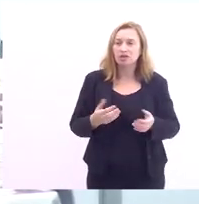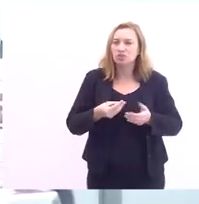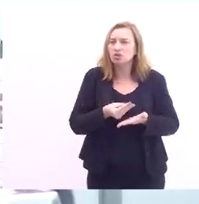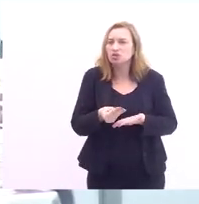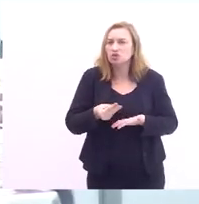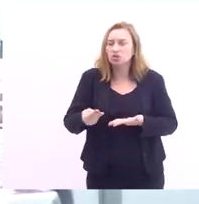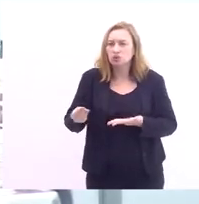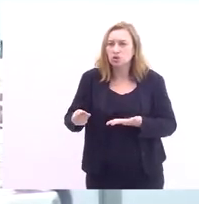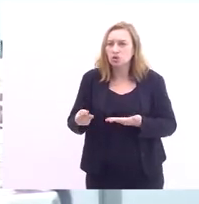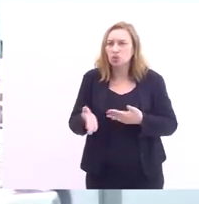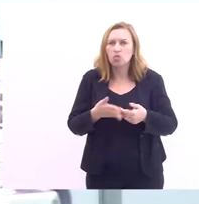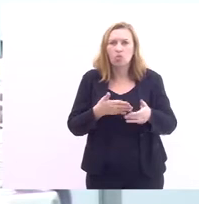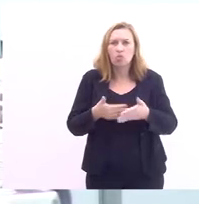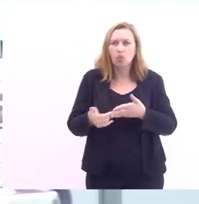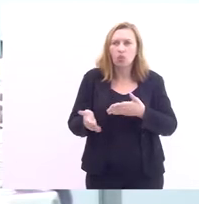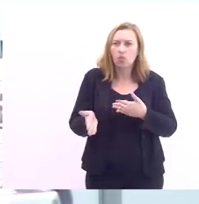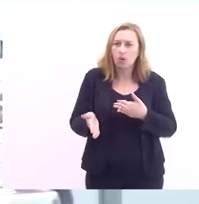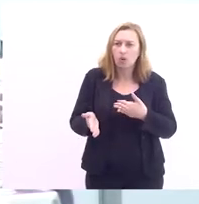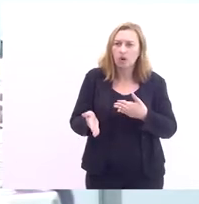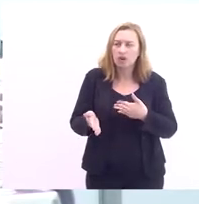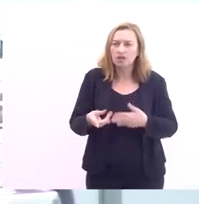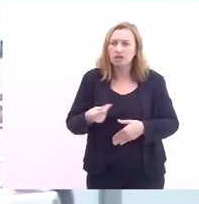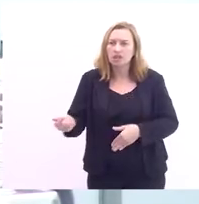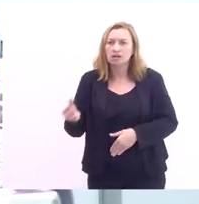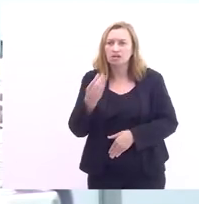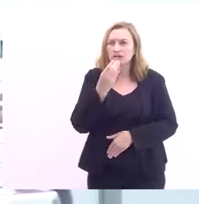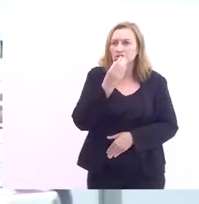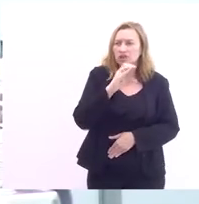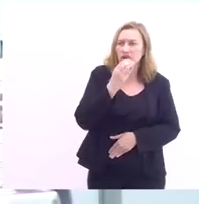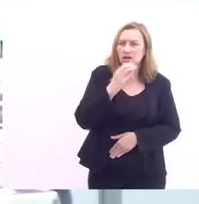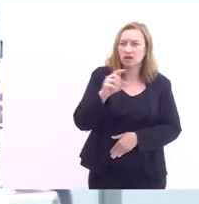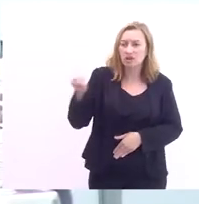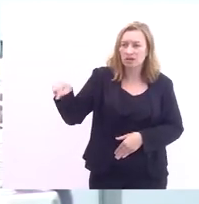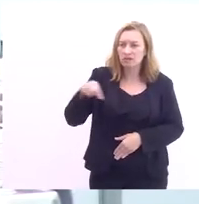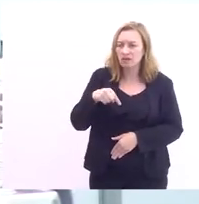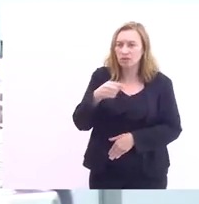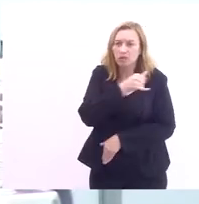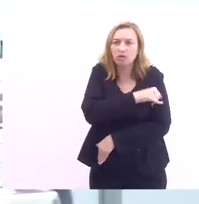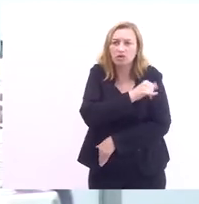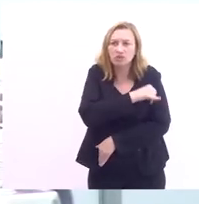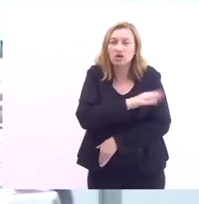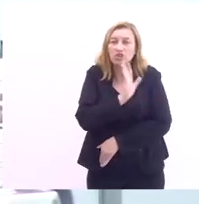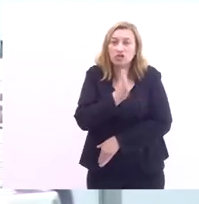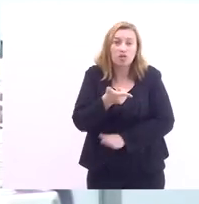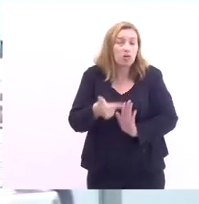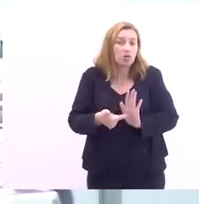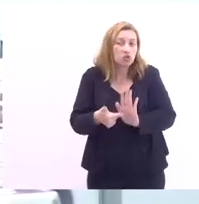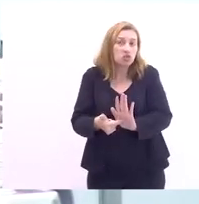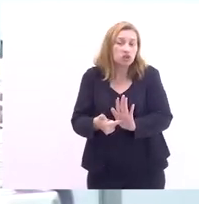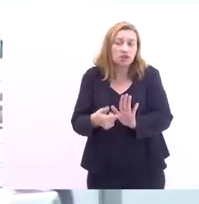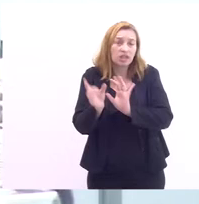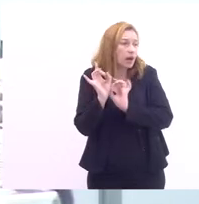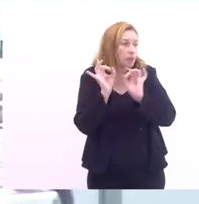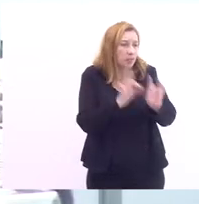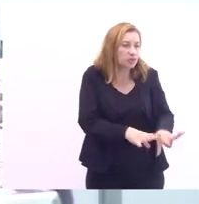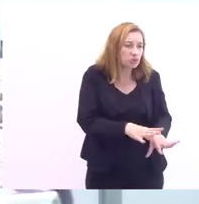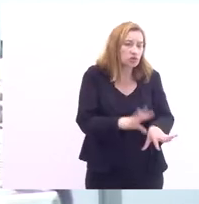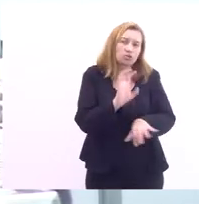Distribuição, seja qual for a Enel que saiu de Niterói e veio para o Rio de Janeiro, já é uma sinalização que ela está abandonando o nosso